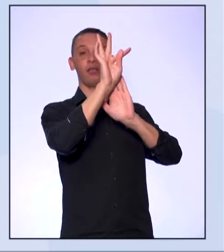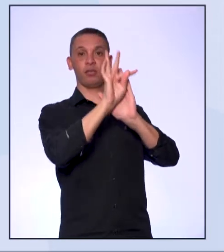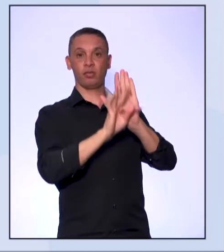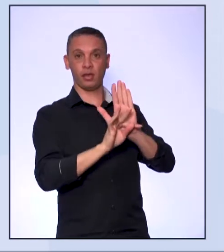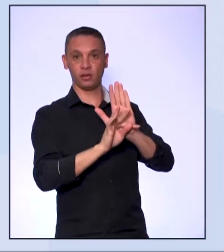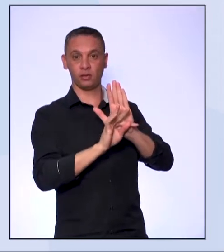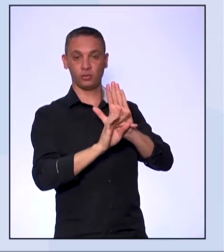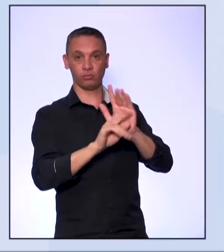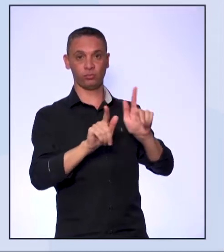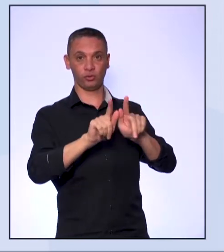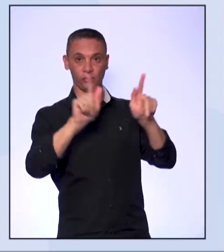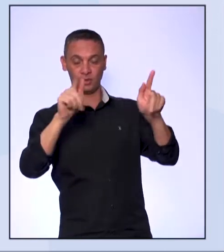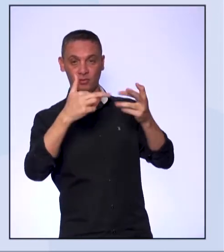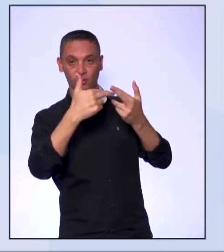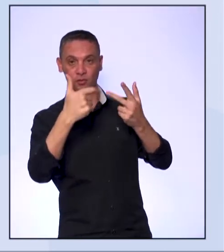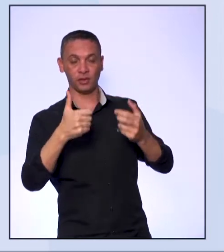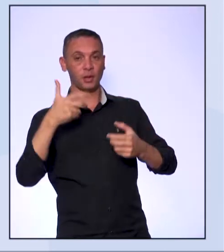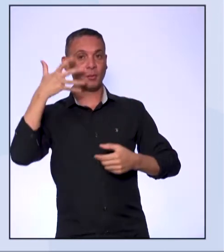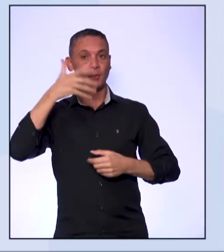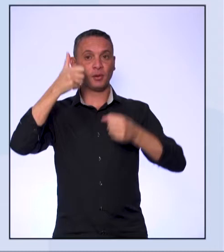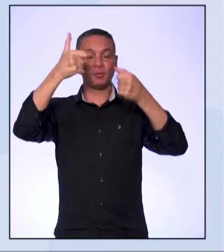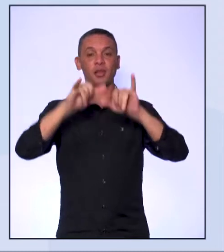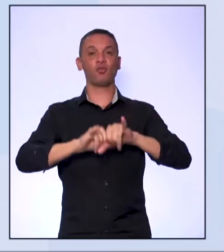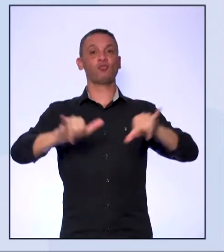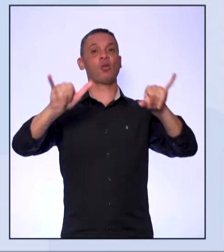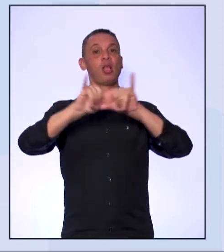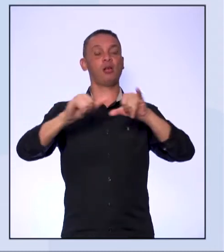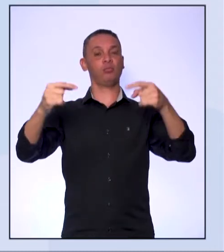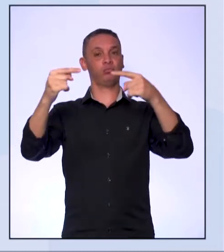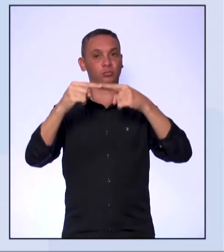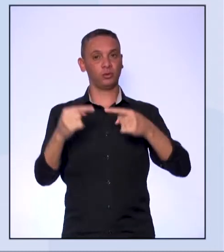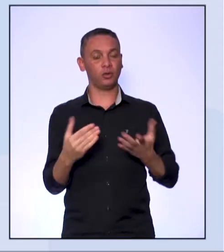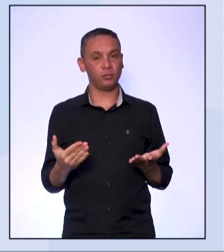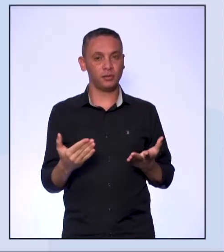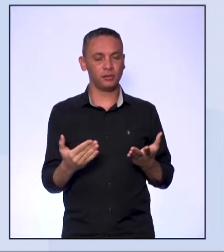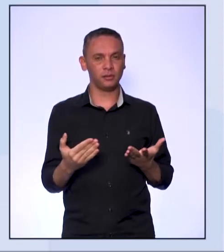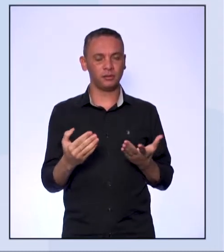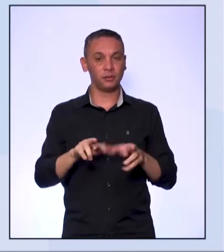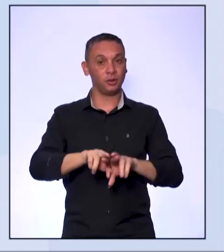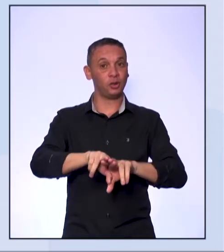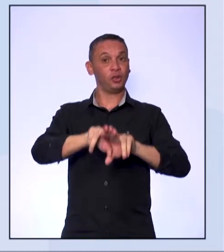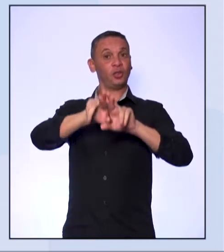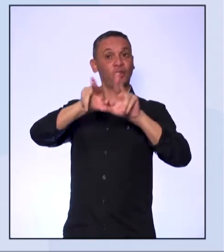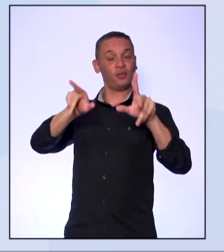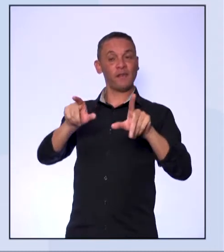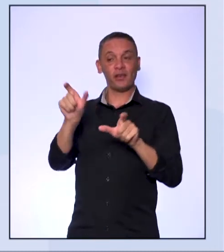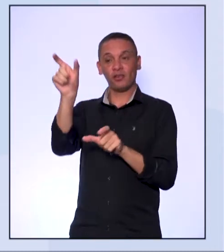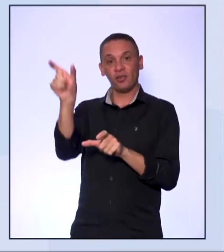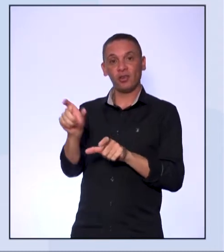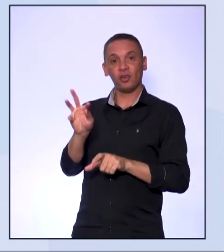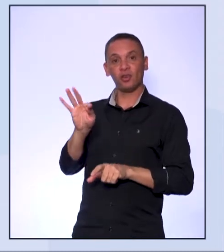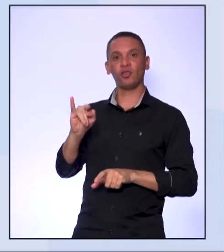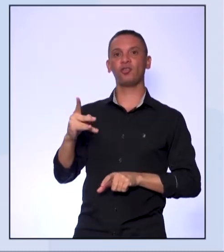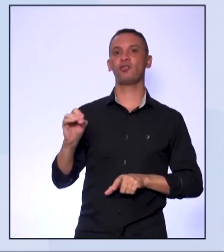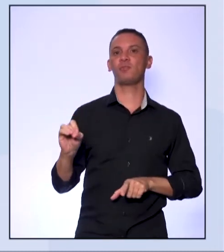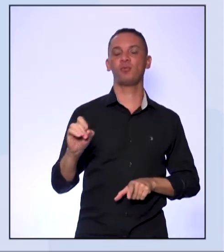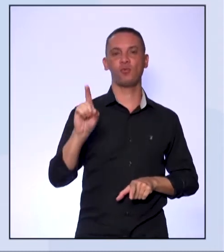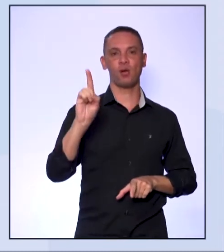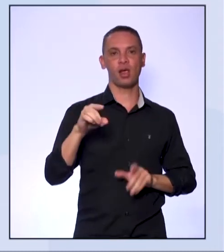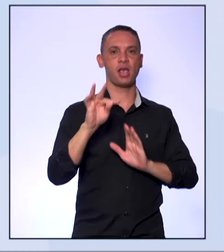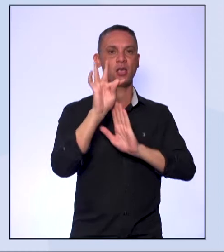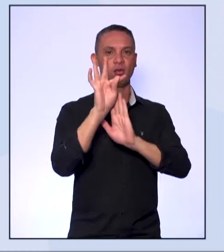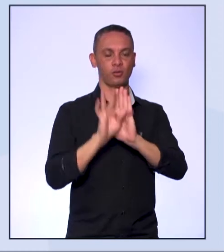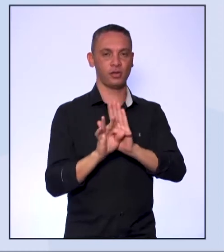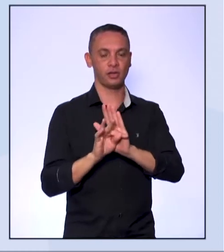textual, discursivo, jornalístico. Ele não deve ser confundido com o tipo, que é a forma fixa do texto. Então,